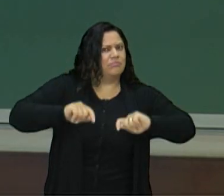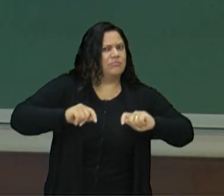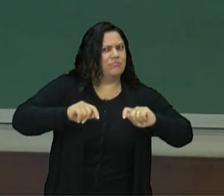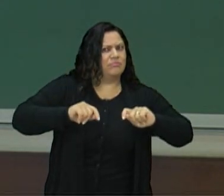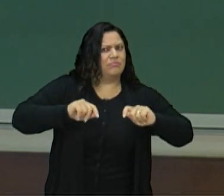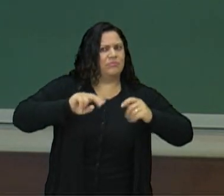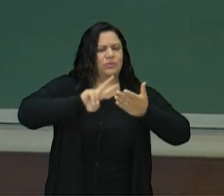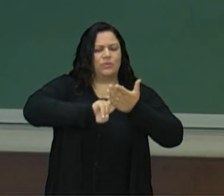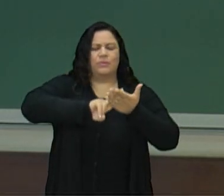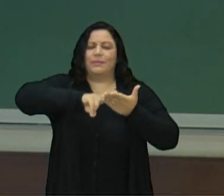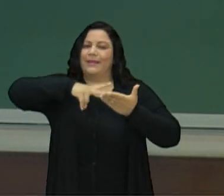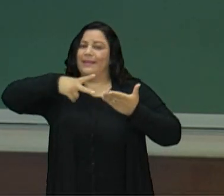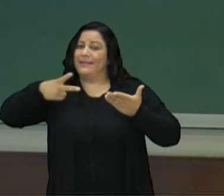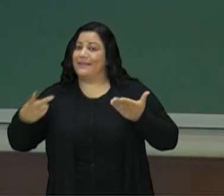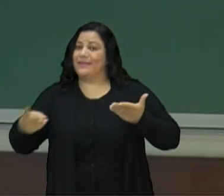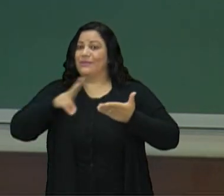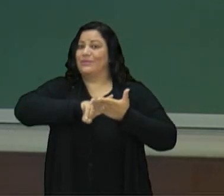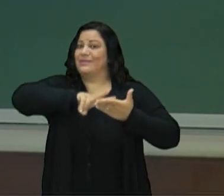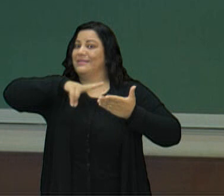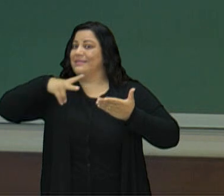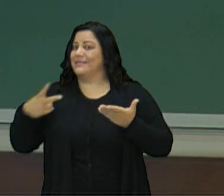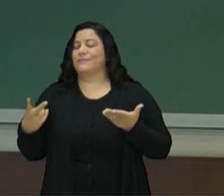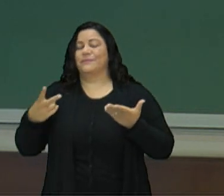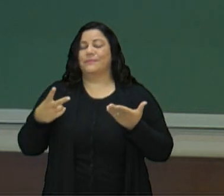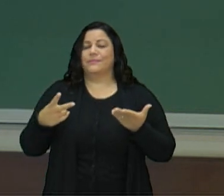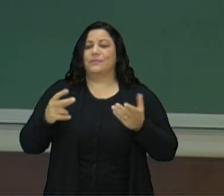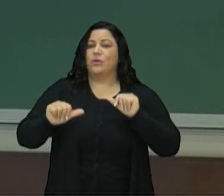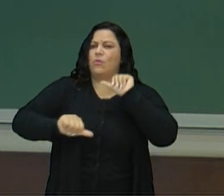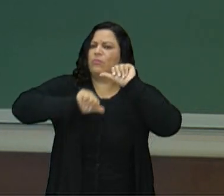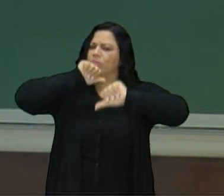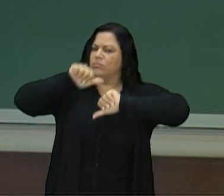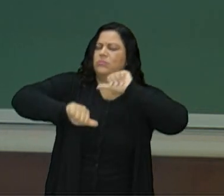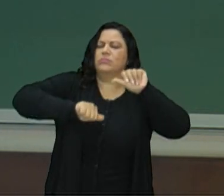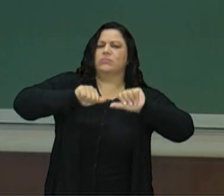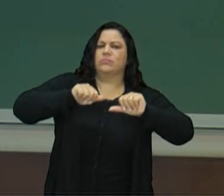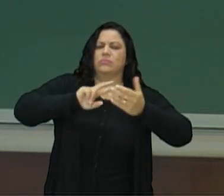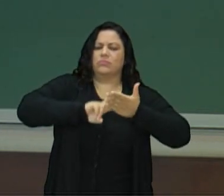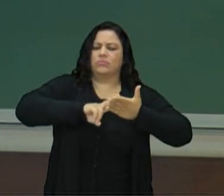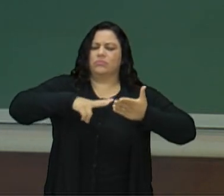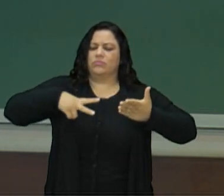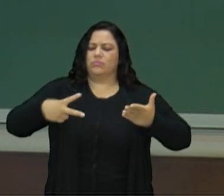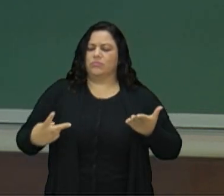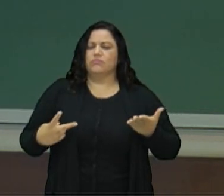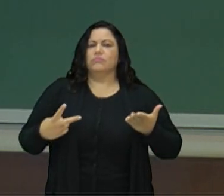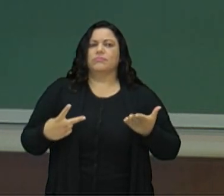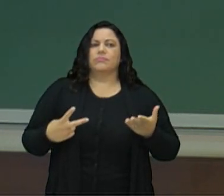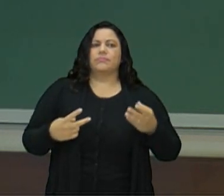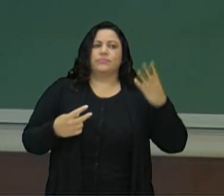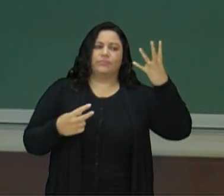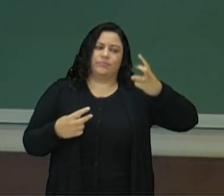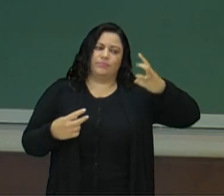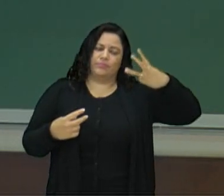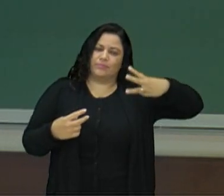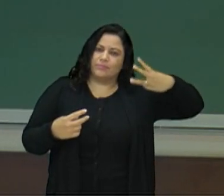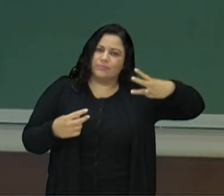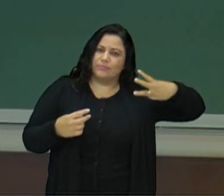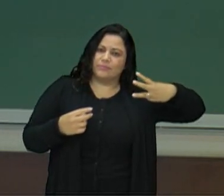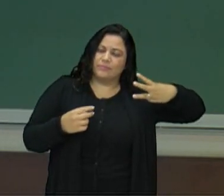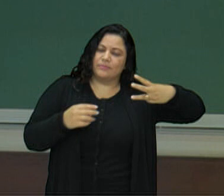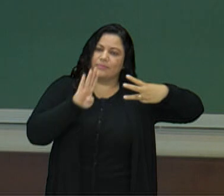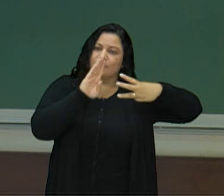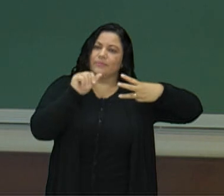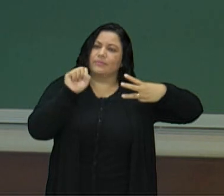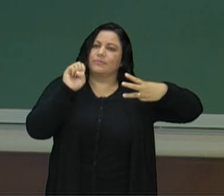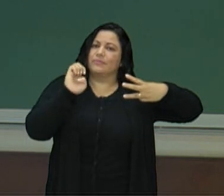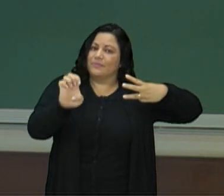tradução. Cada 3 bases nitrogenadas, 1 aminoácido. 3 bases, 1